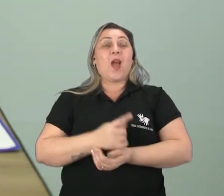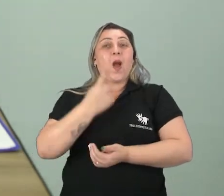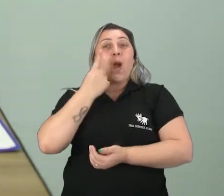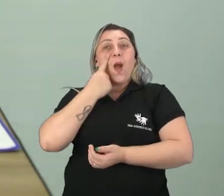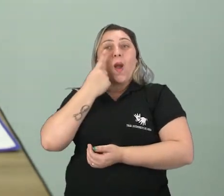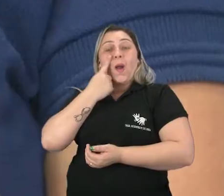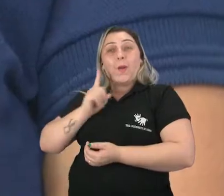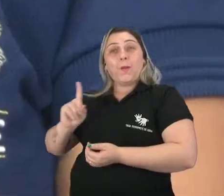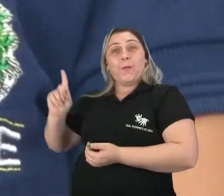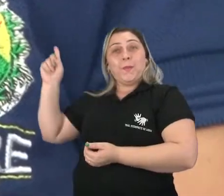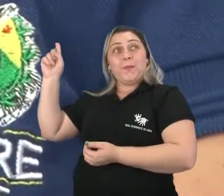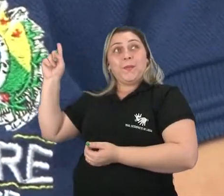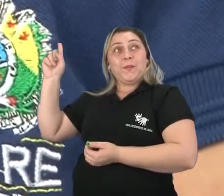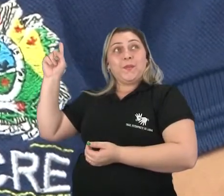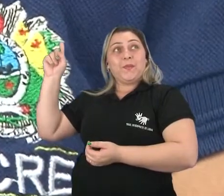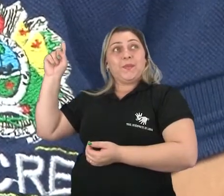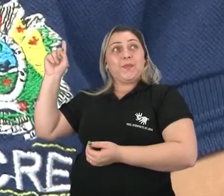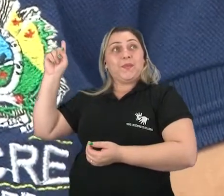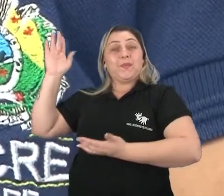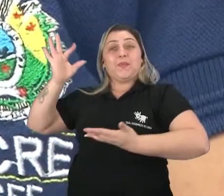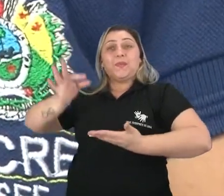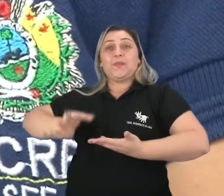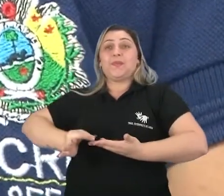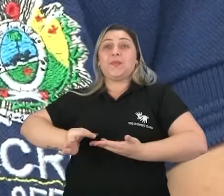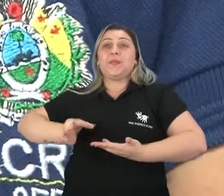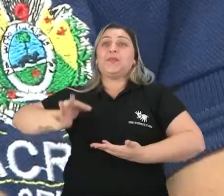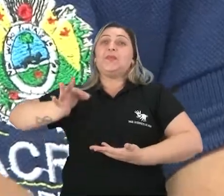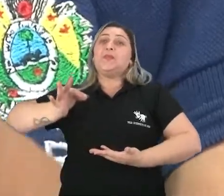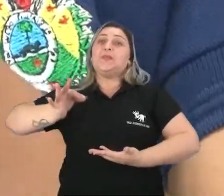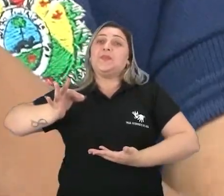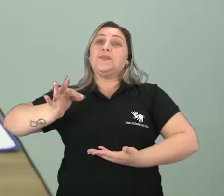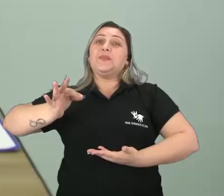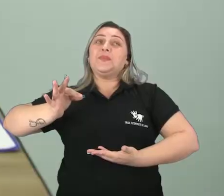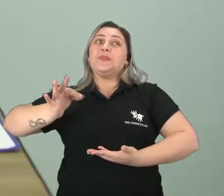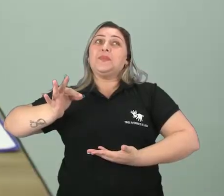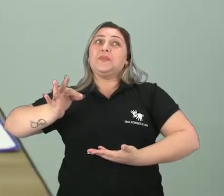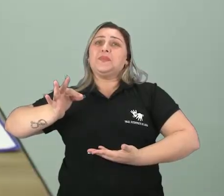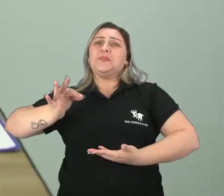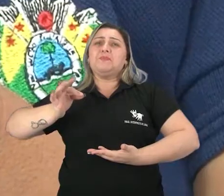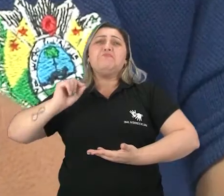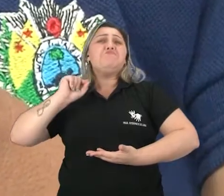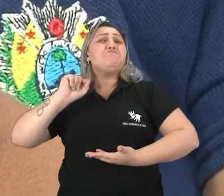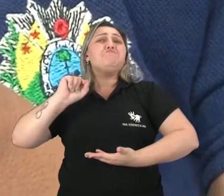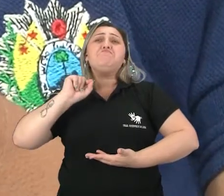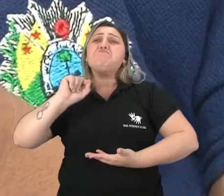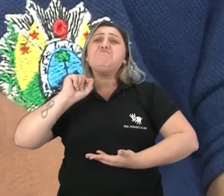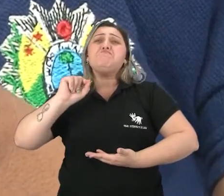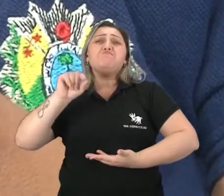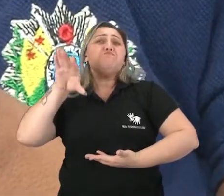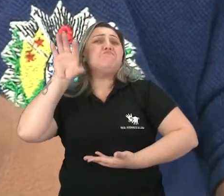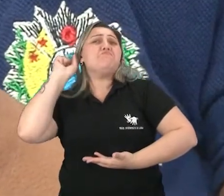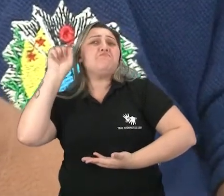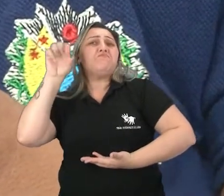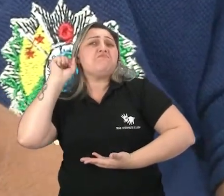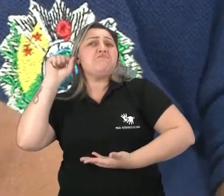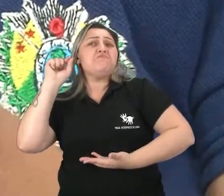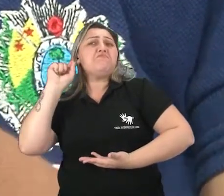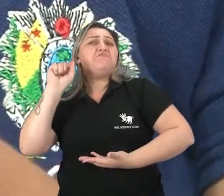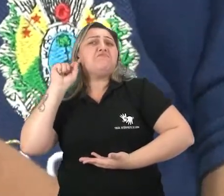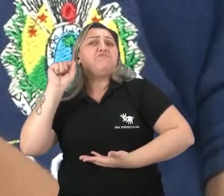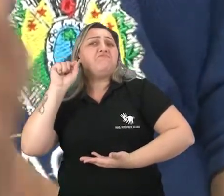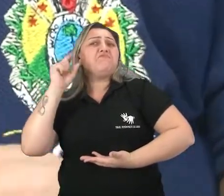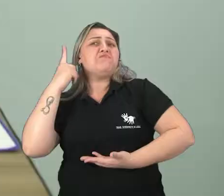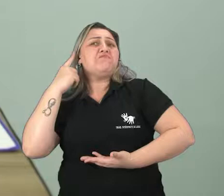e olha uma xícara que estão ouvindo